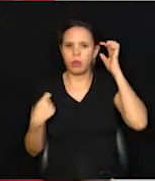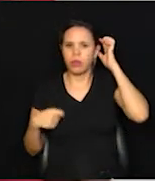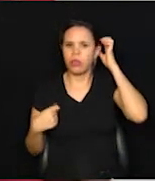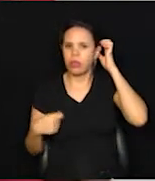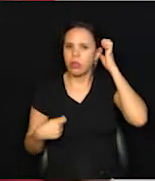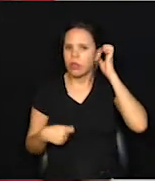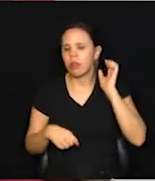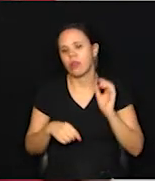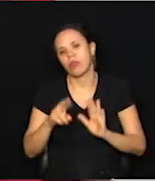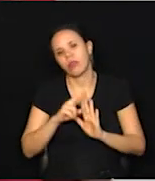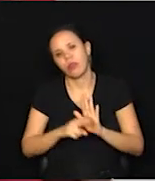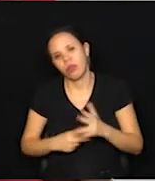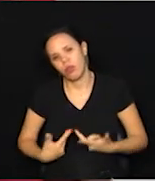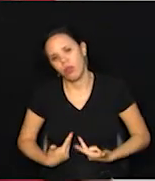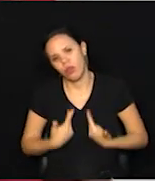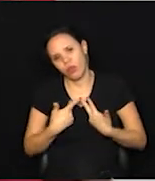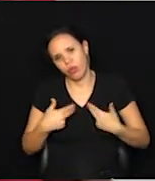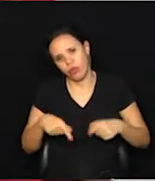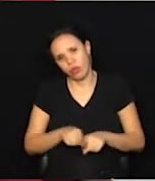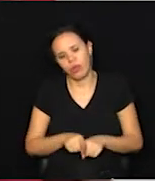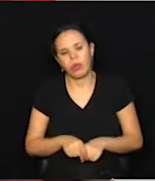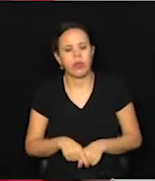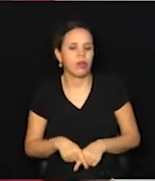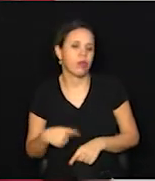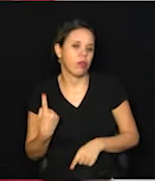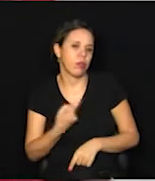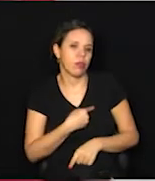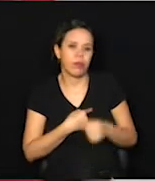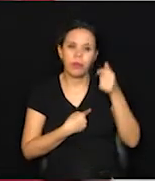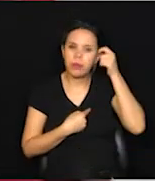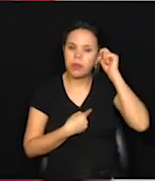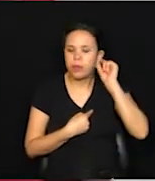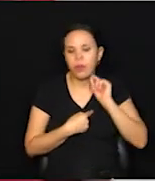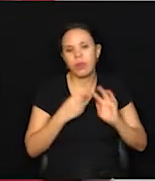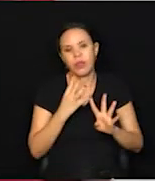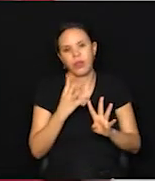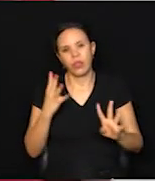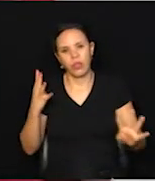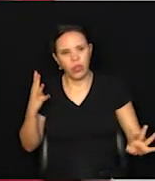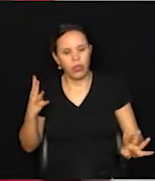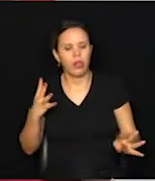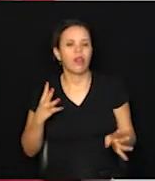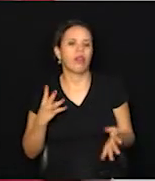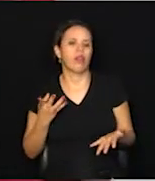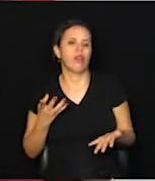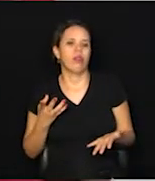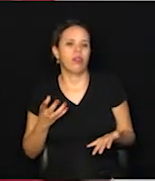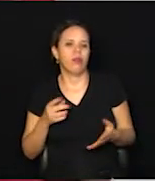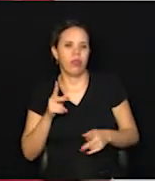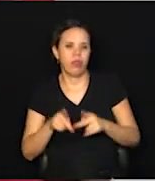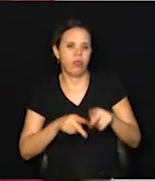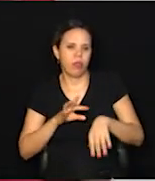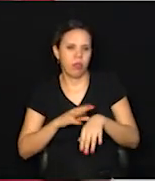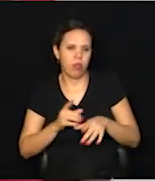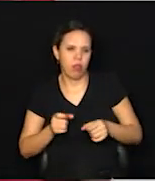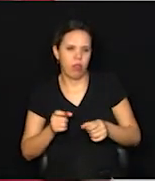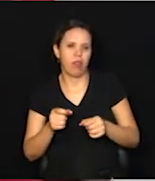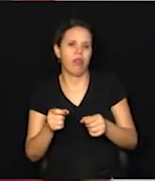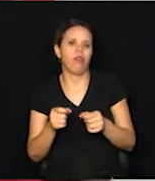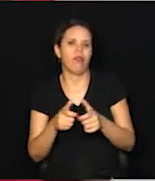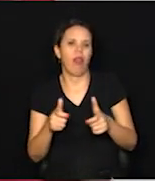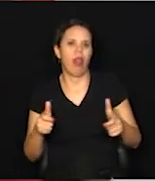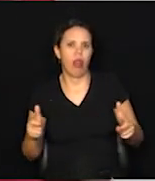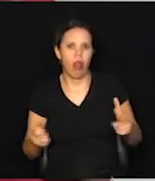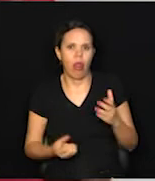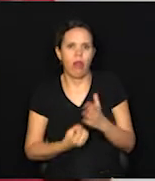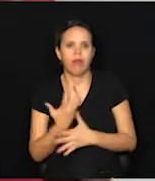de procedimentos cirúrgicos. Nós ficamos com a fila dos casos oncológicos numa movimentação